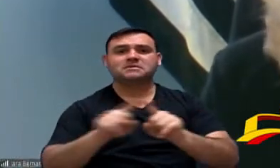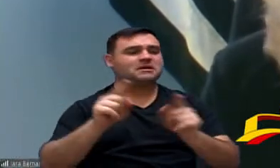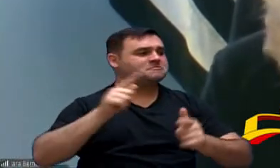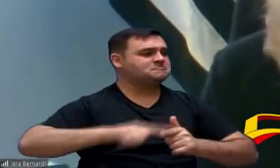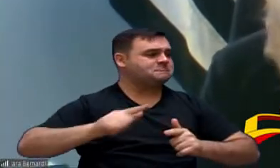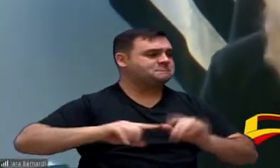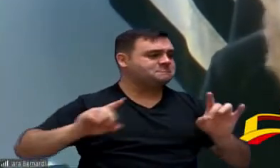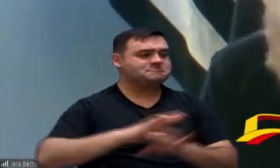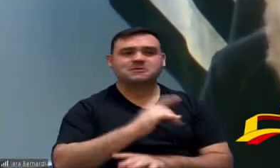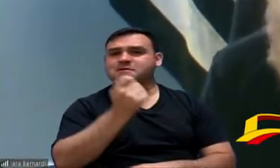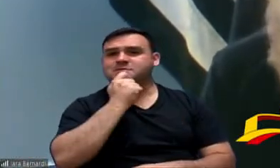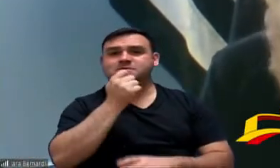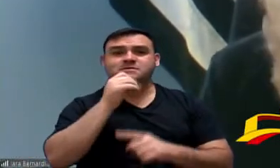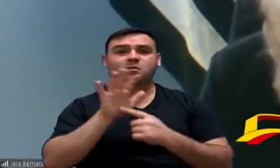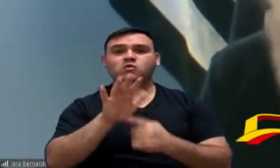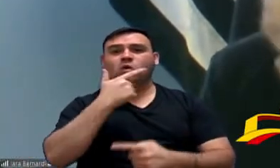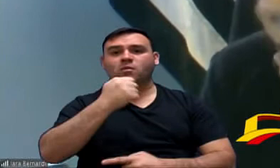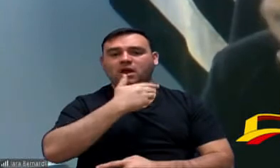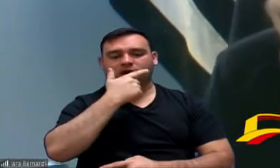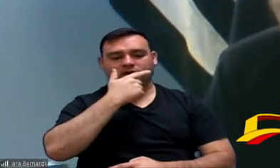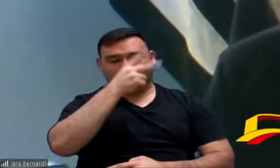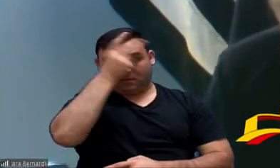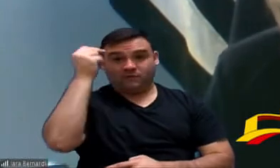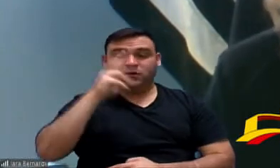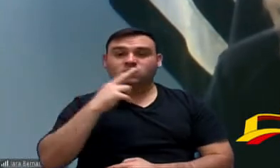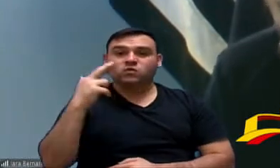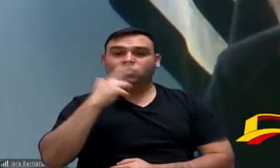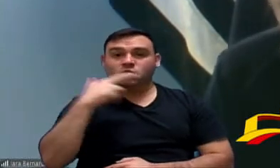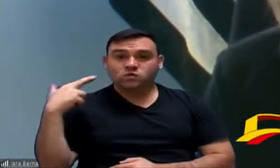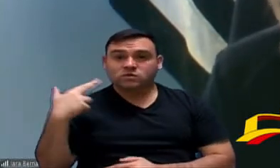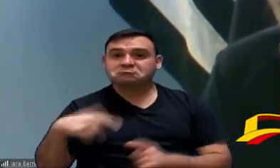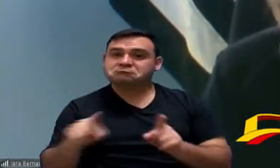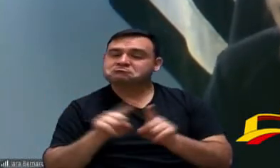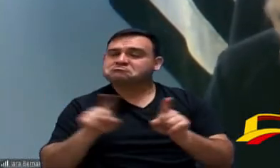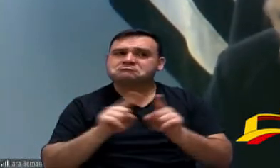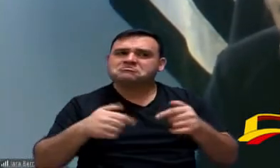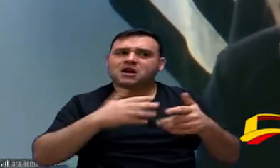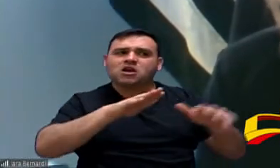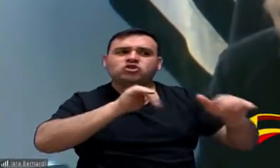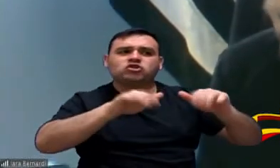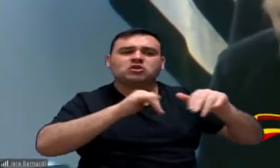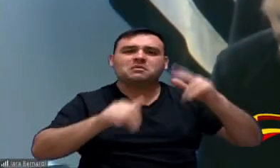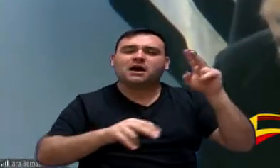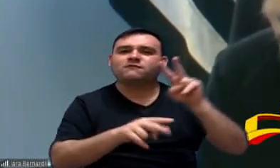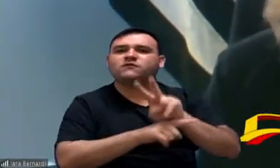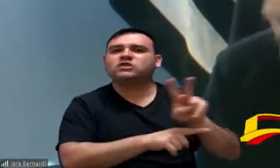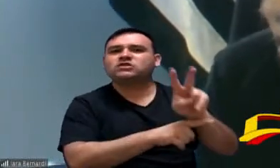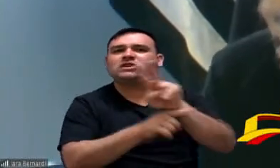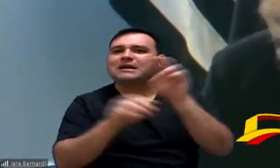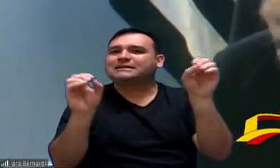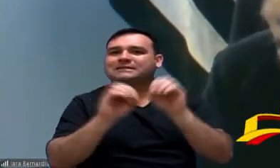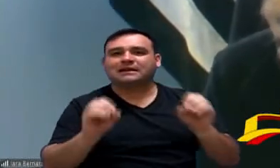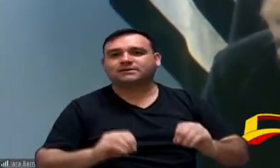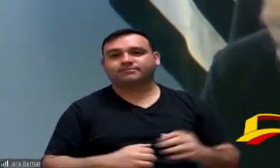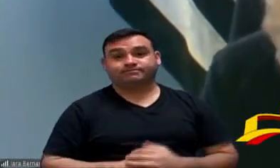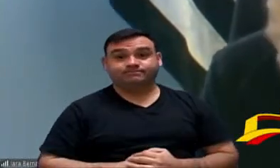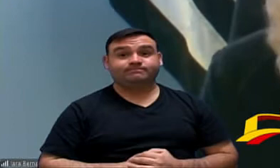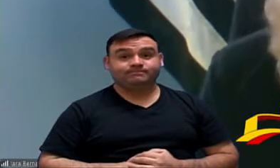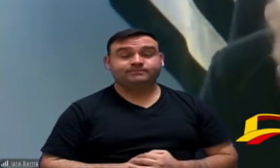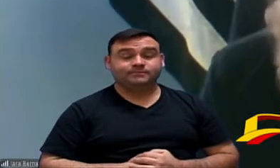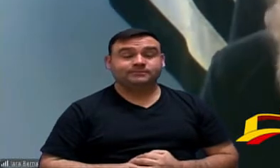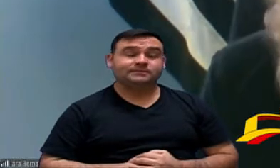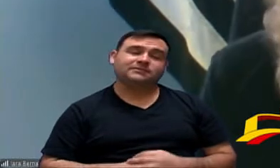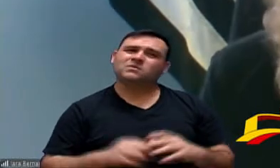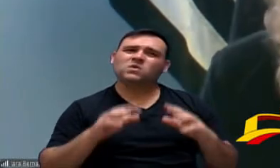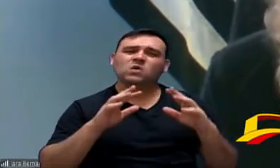vista ainda apresentada pelo prefeito Manga, que fala desse assunto e da contratação de vigias desde o início do ano.